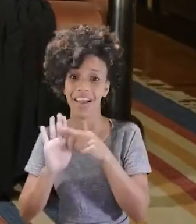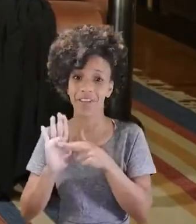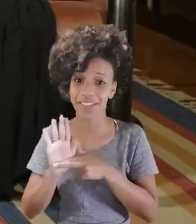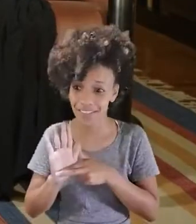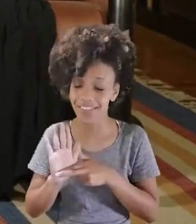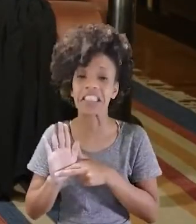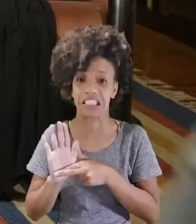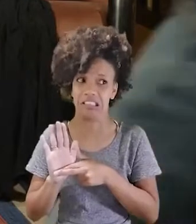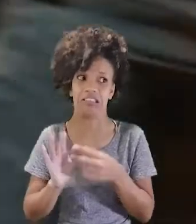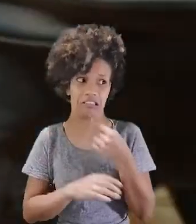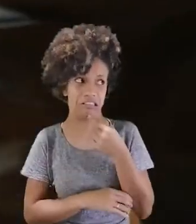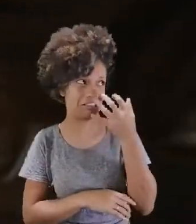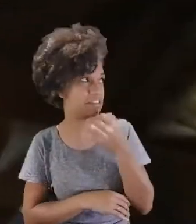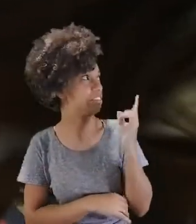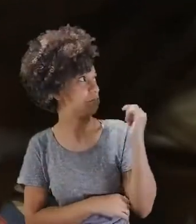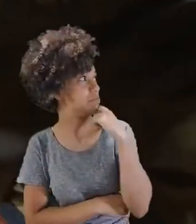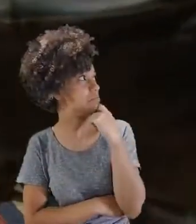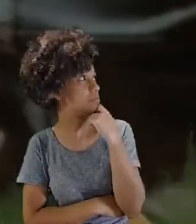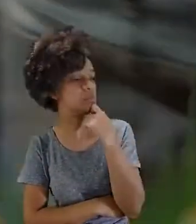e os itens